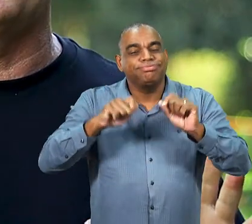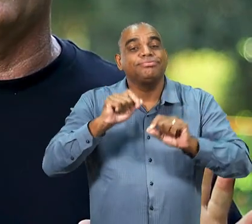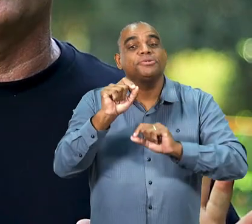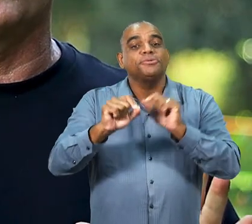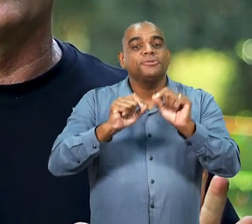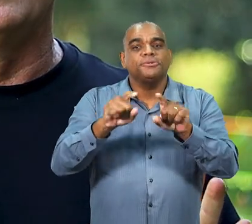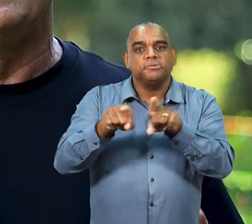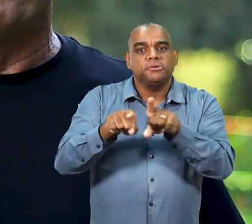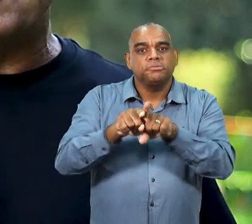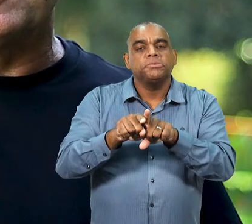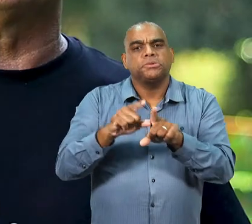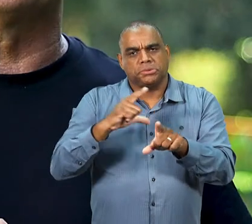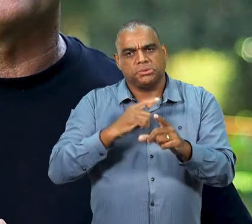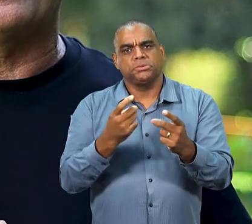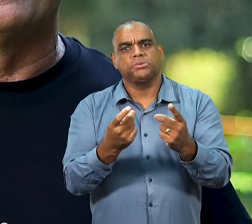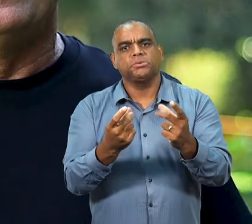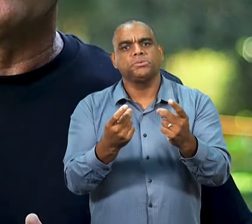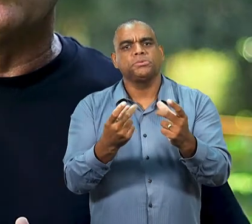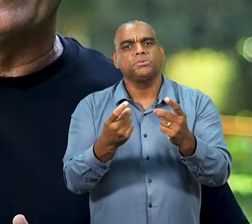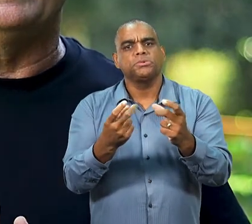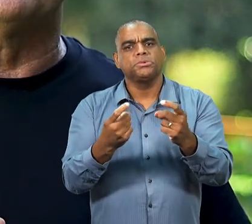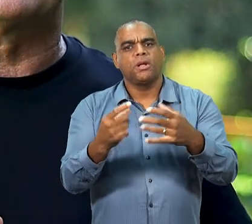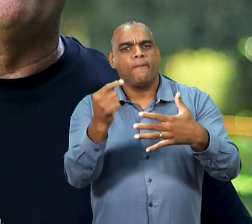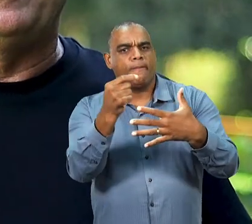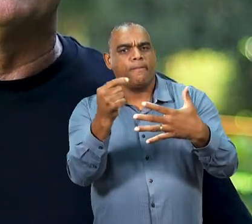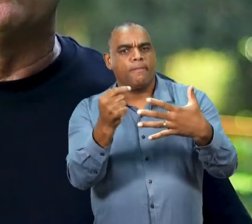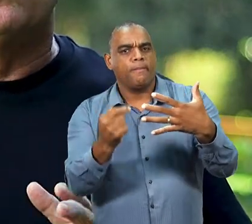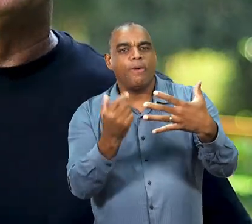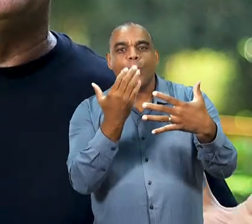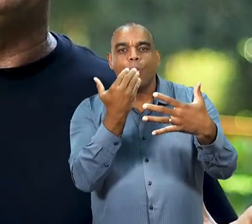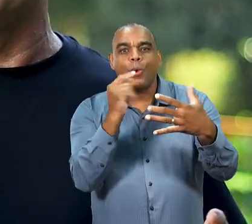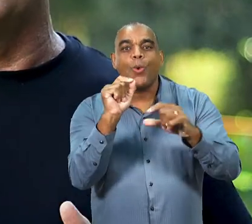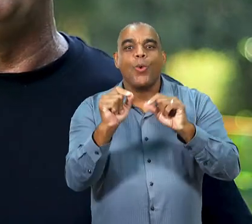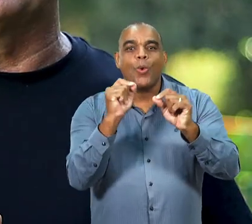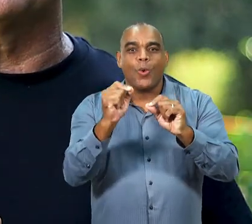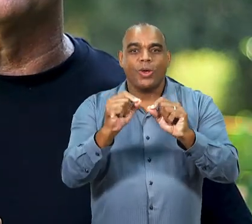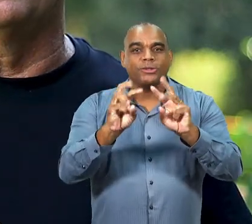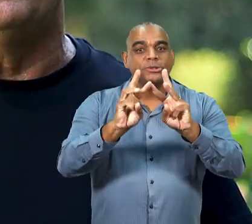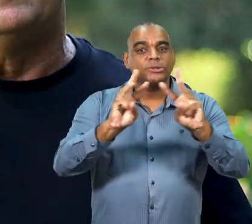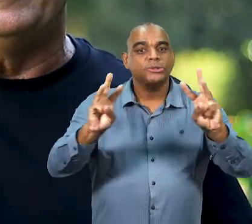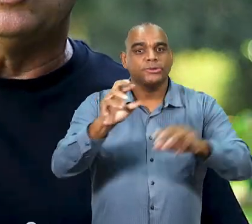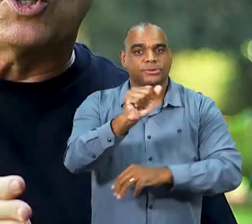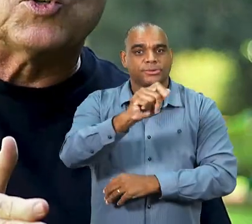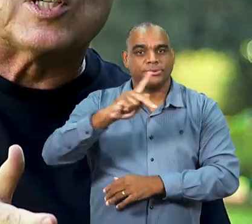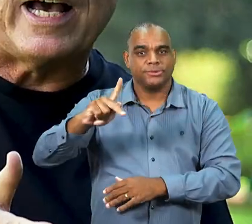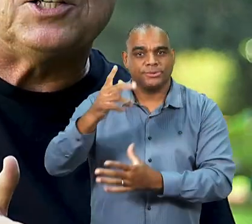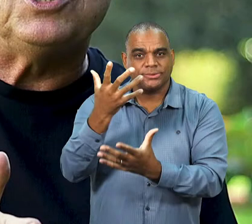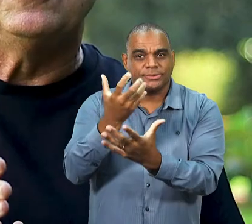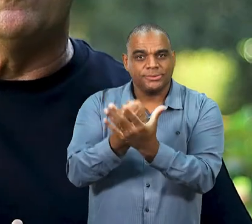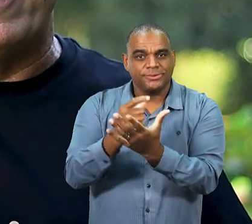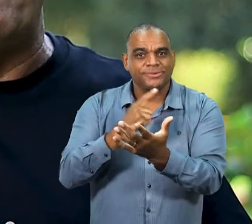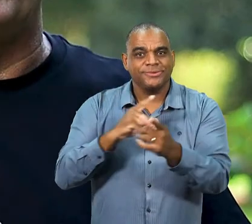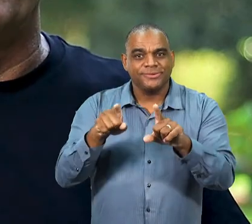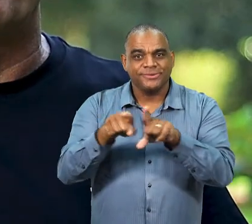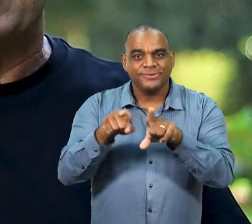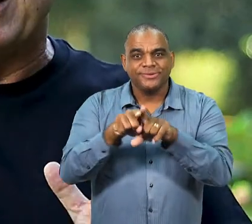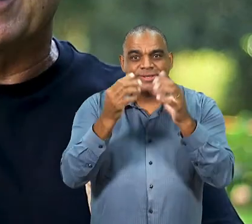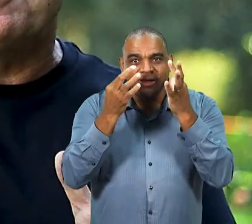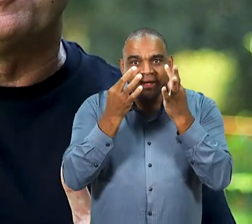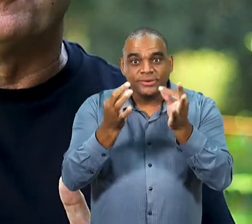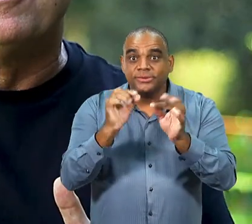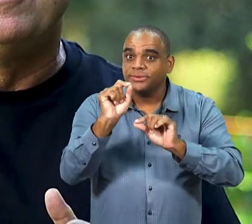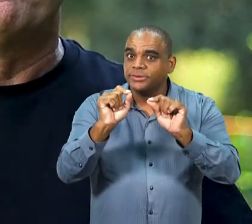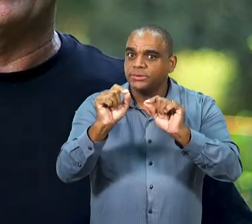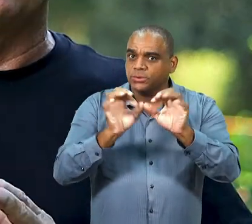mais deliciosos. Mas se desejar, colocaremos à venda alguns itens de alimentação em nosso site ou app.